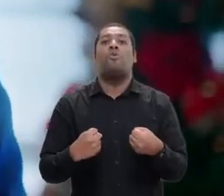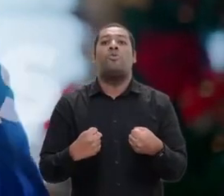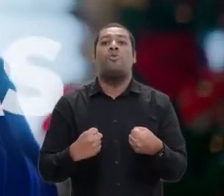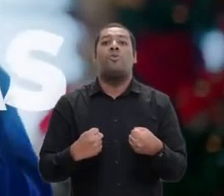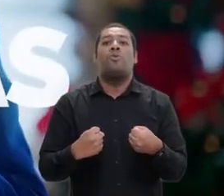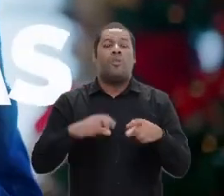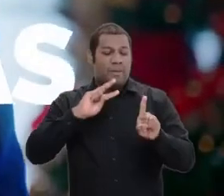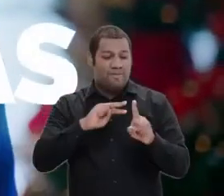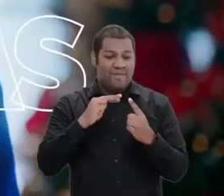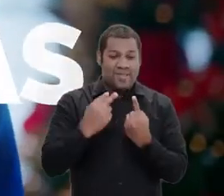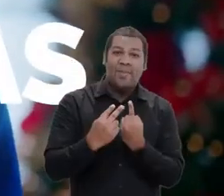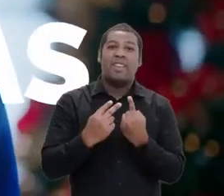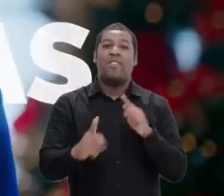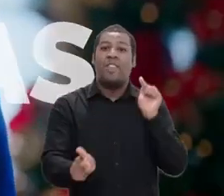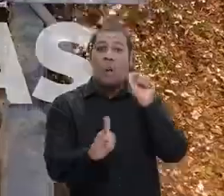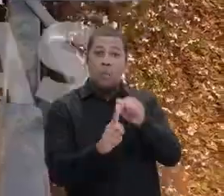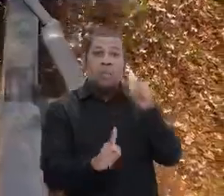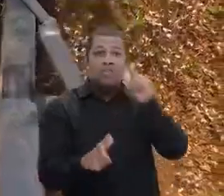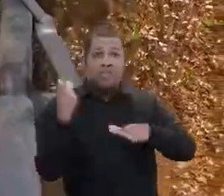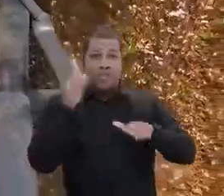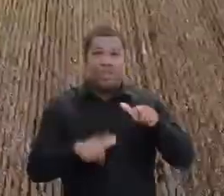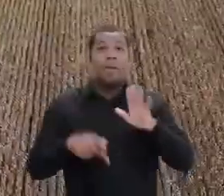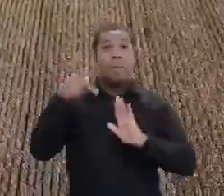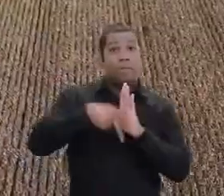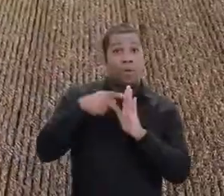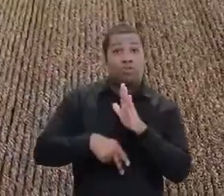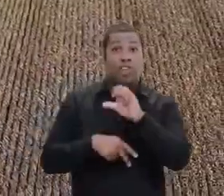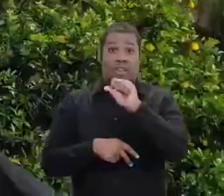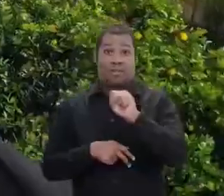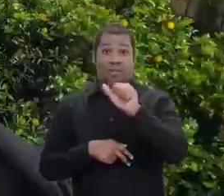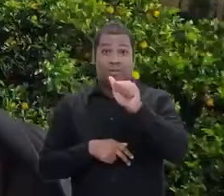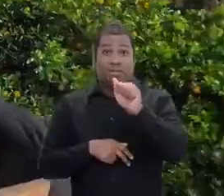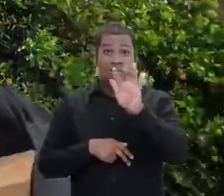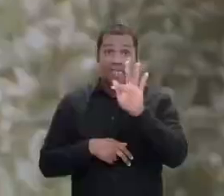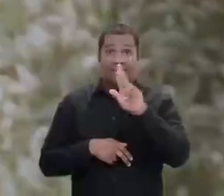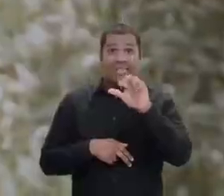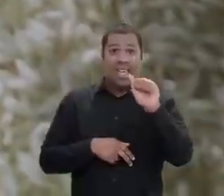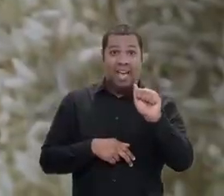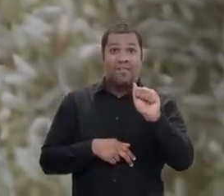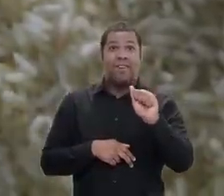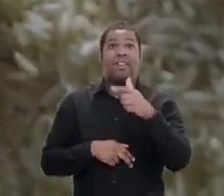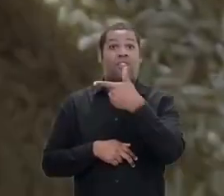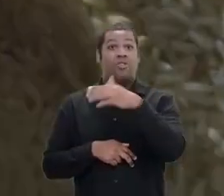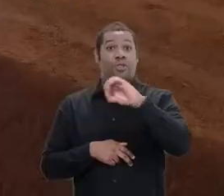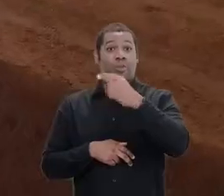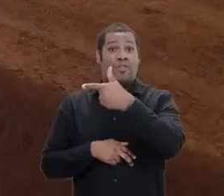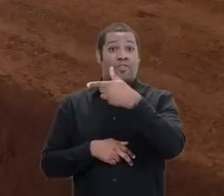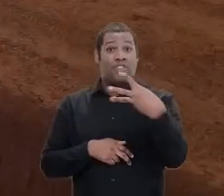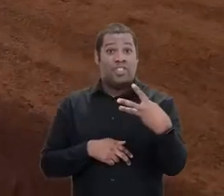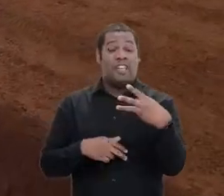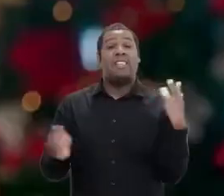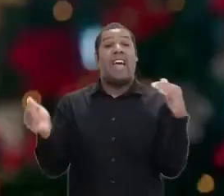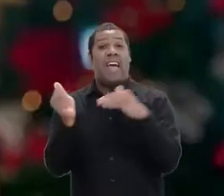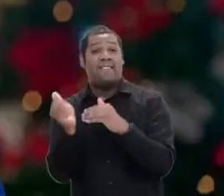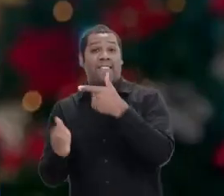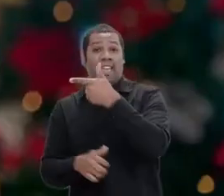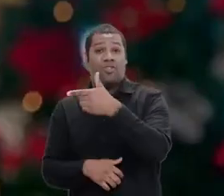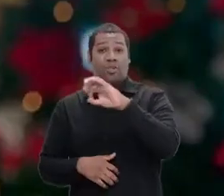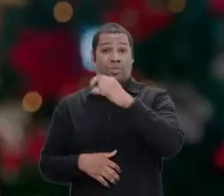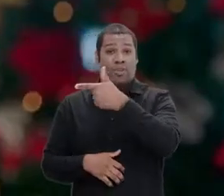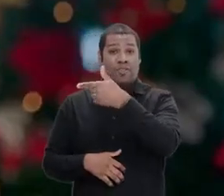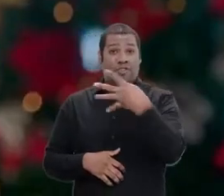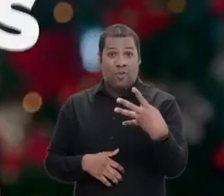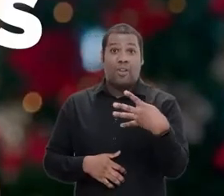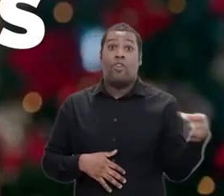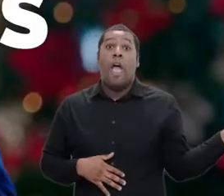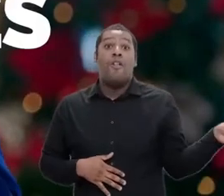uma vez todas as expectativas. O Plano Safra 2023-2024 é o maior da história. A nova